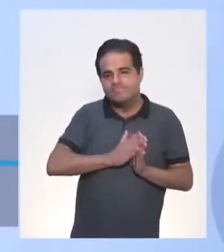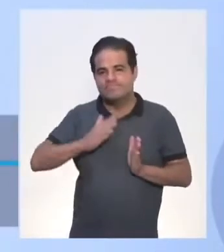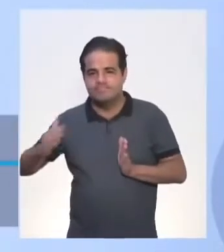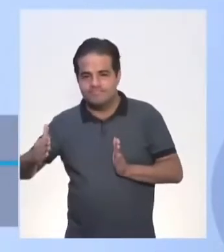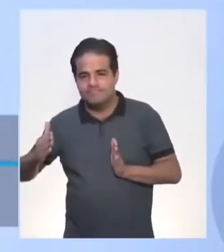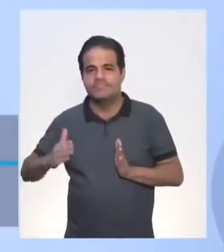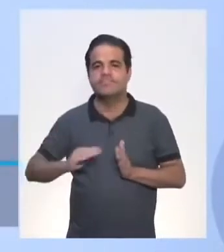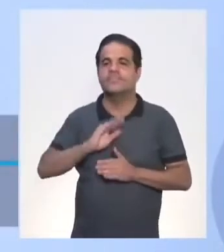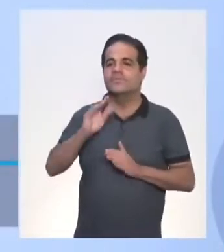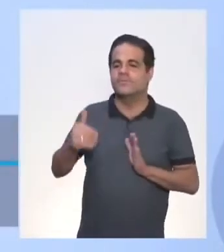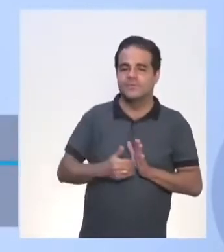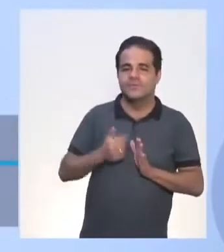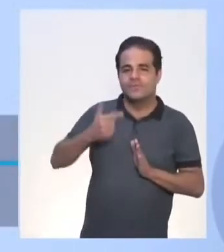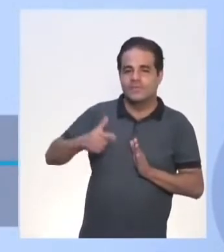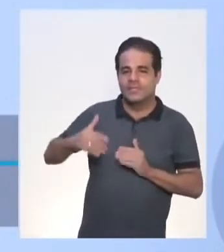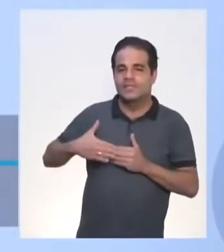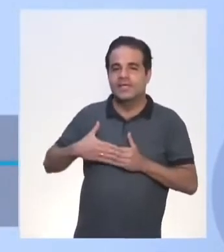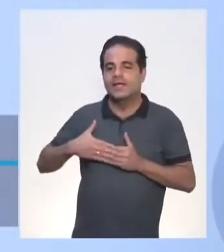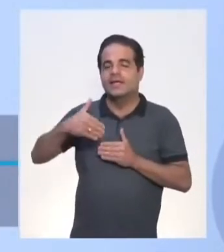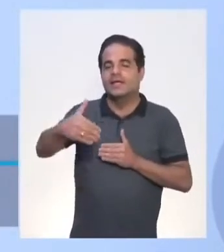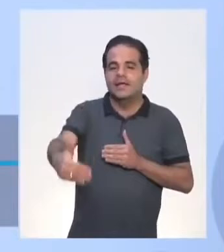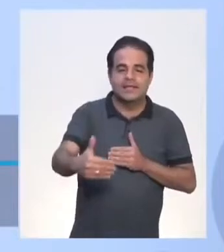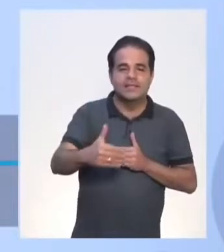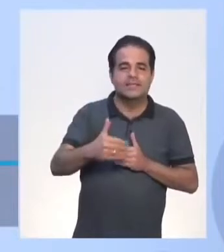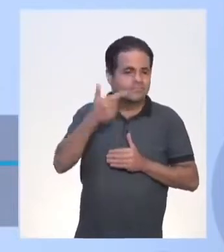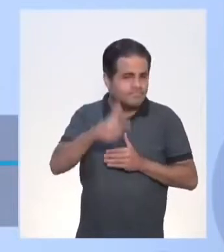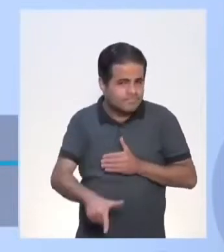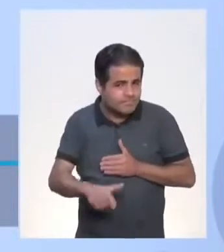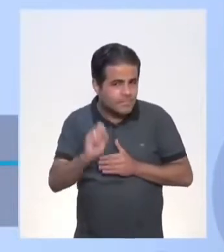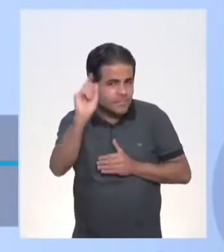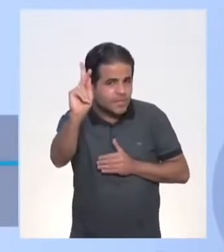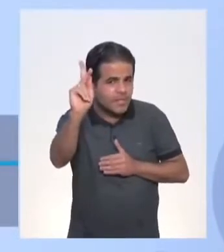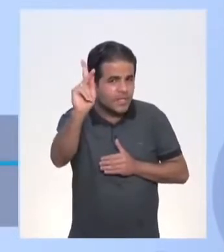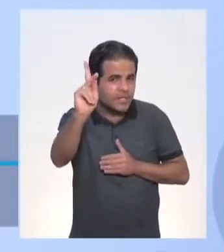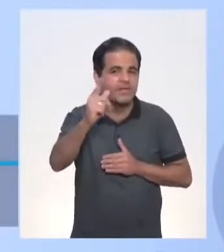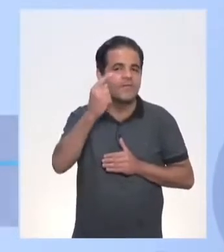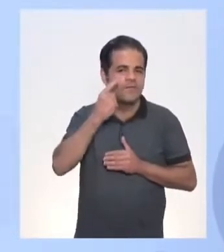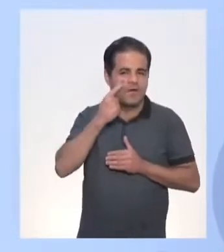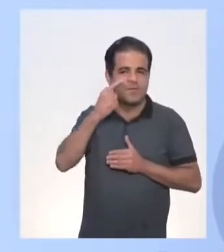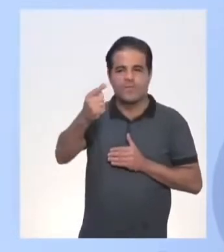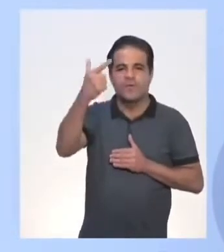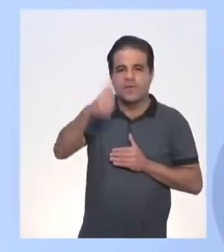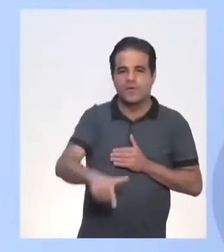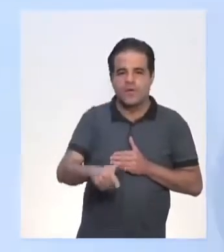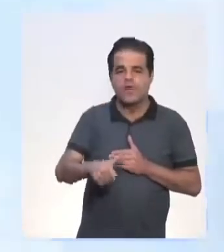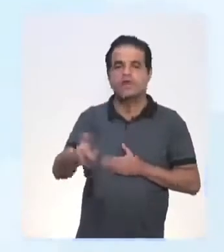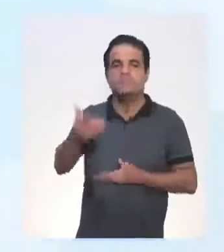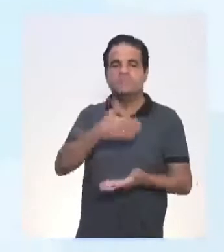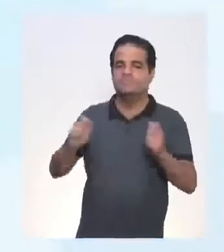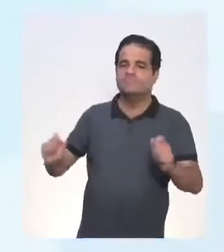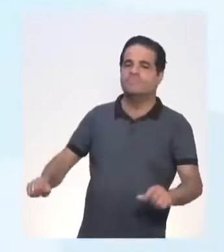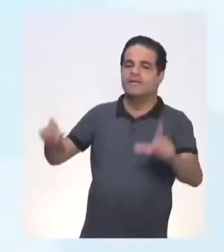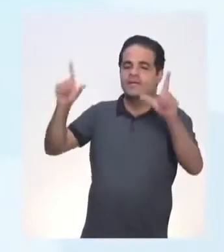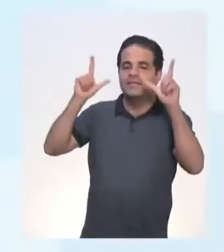cenas para o próximo capítulo, ok? Vamos então para a próxima tela.